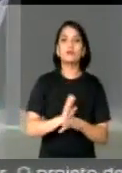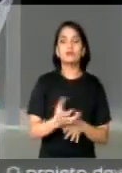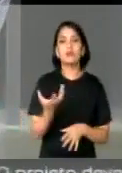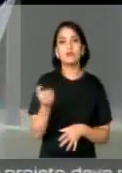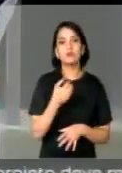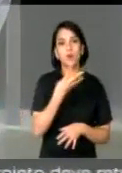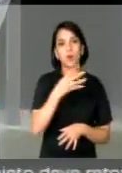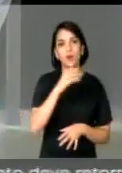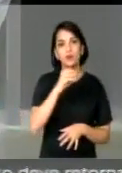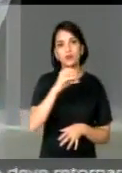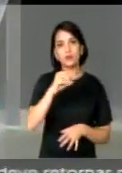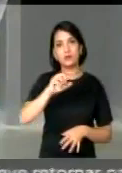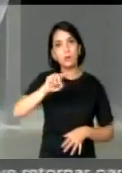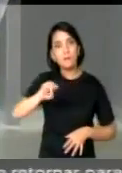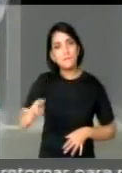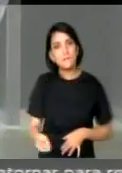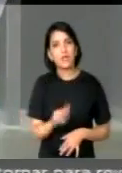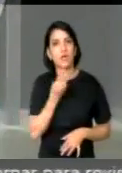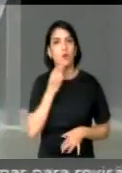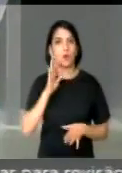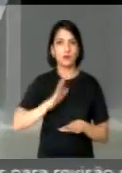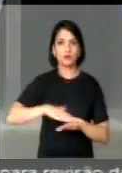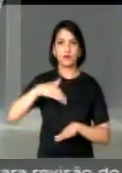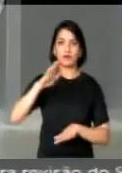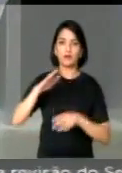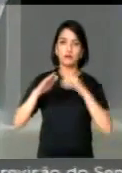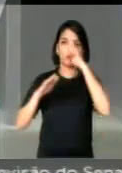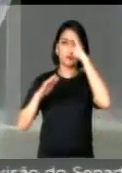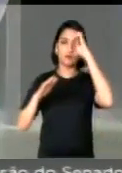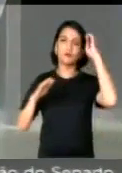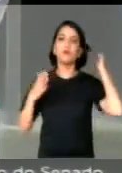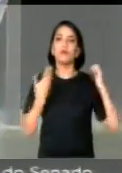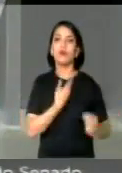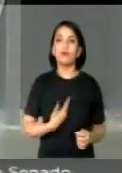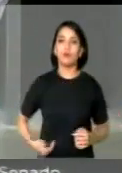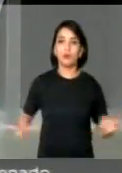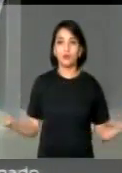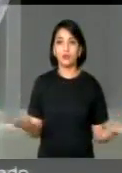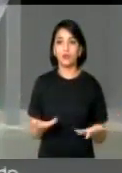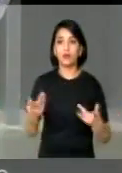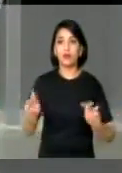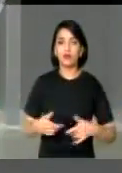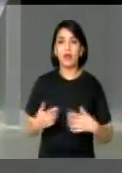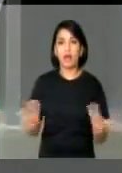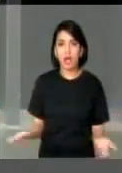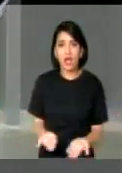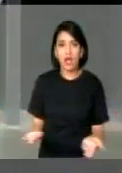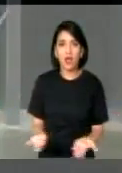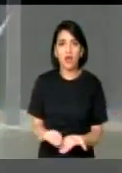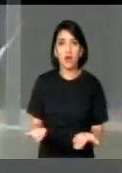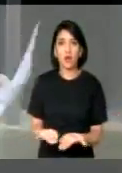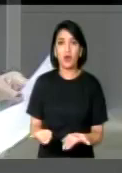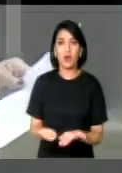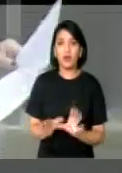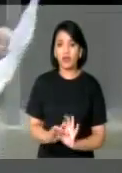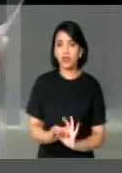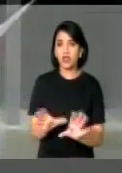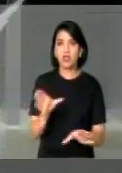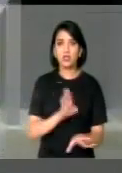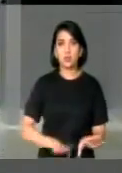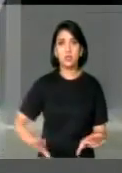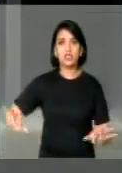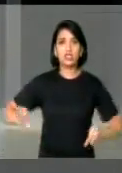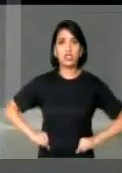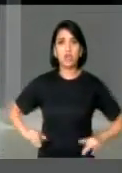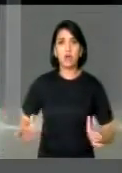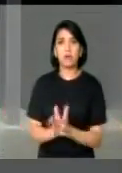União do que em 2014, o governador atual preferiu deixar na miséria extrema essas crianças de